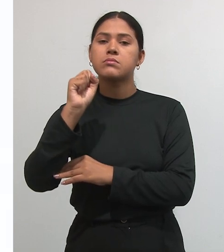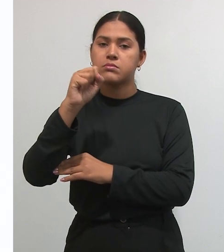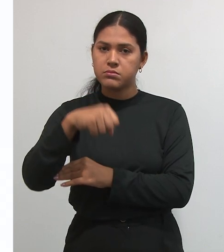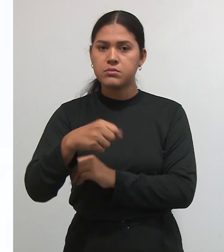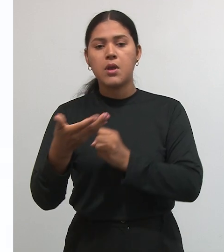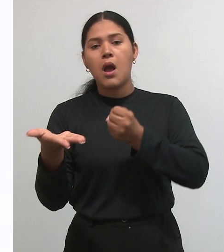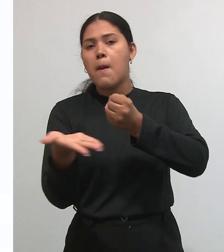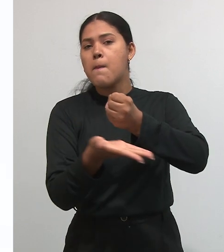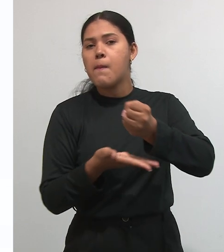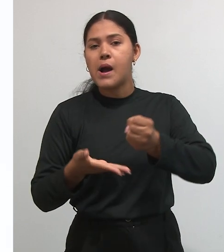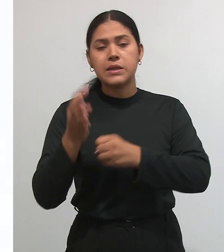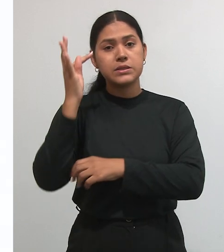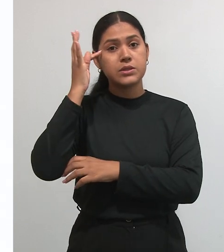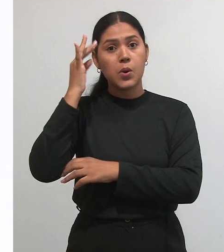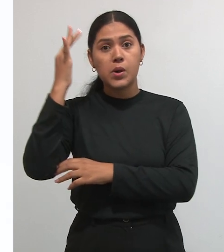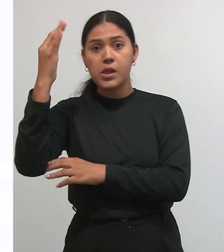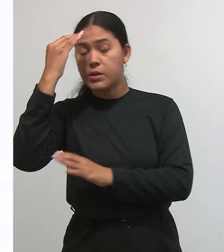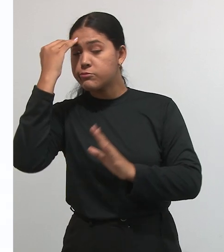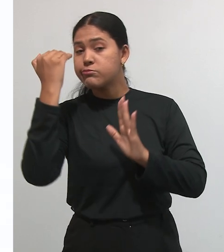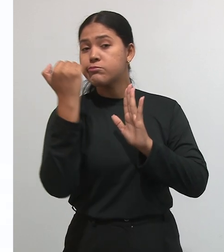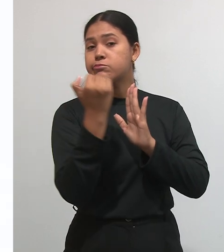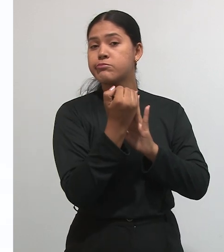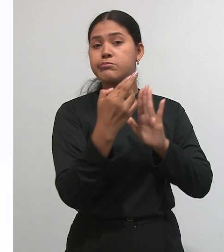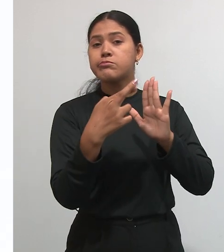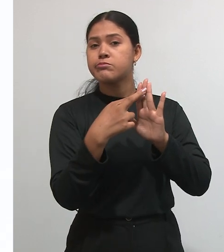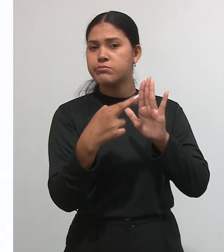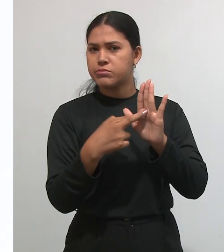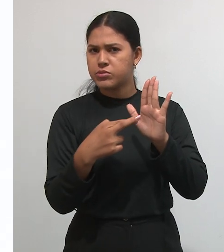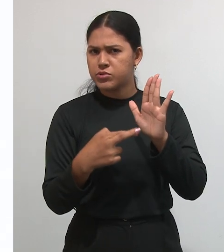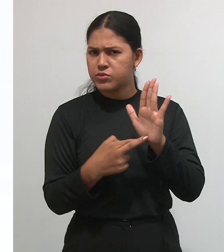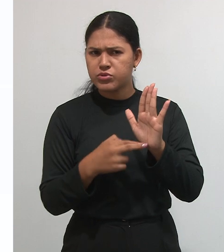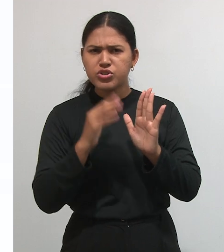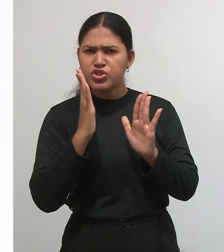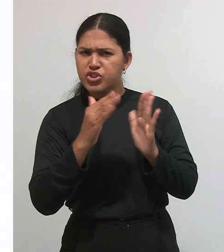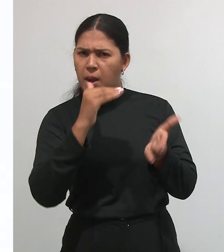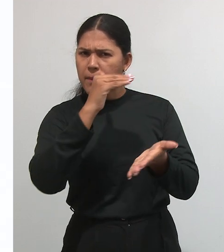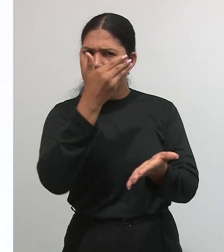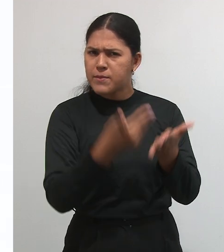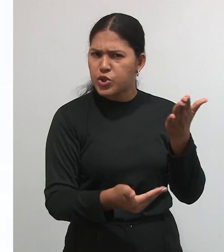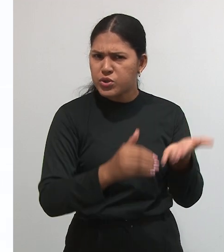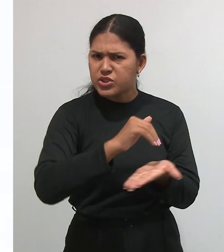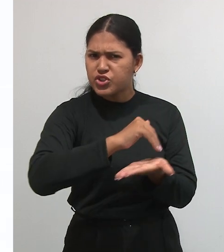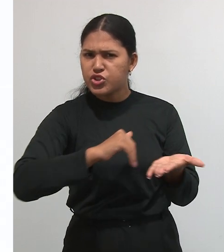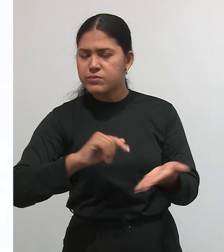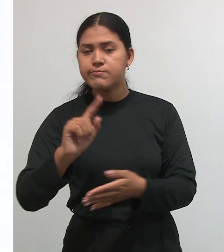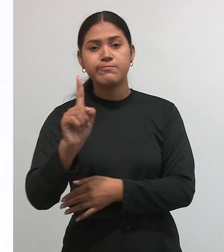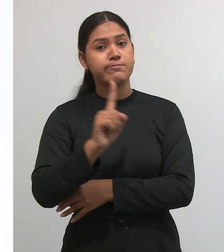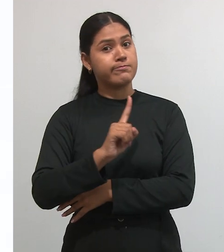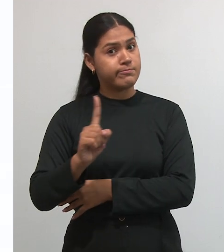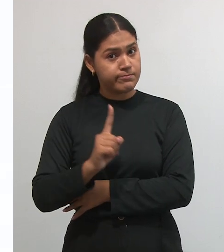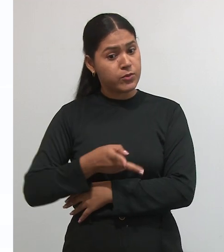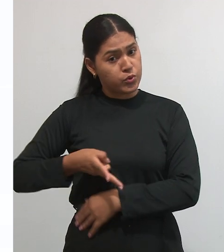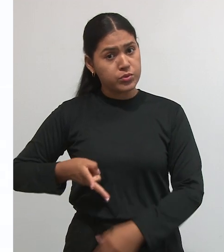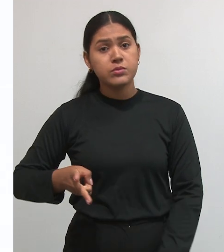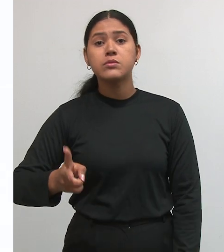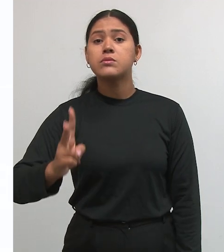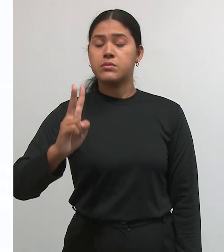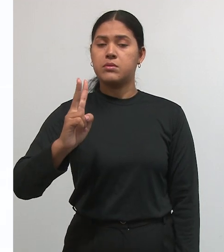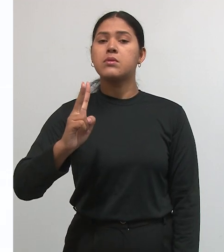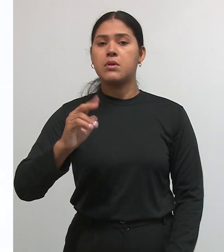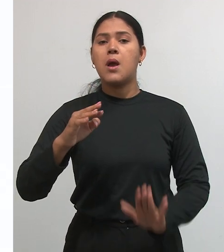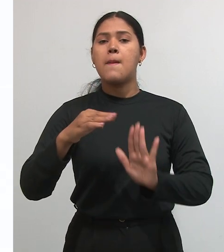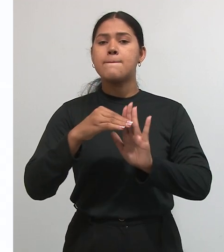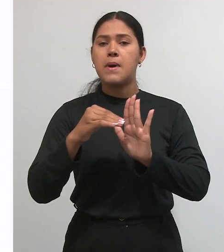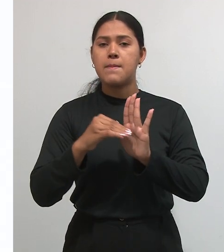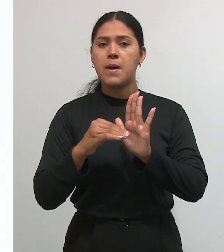Aí, professor, mas os princípios não foram revogados? Não, não foram. Nós inclusive vamos estudar sobre o princípio daqui a pouco,